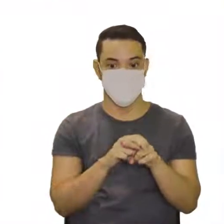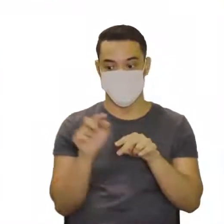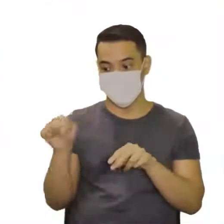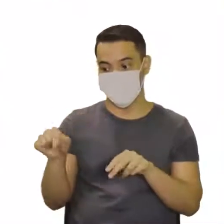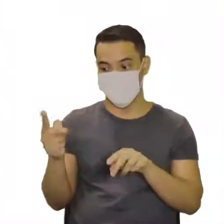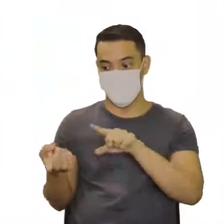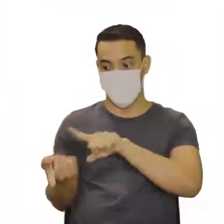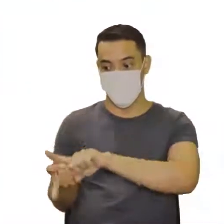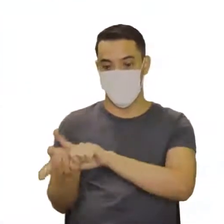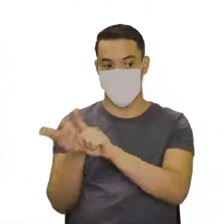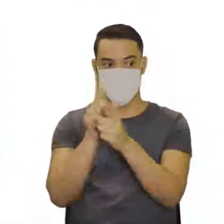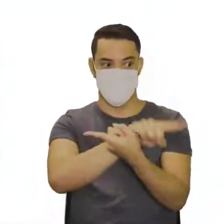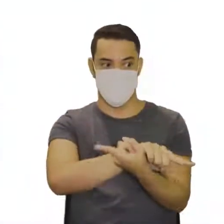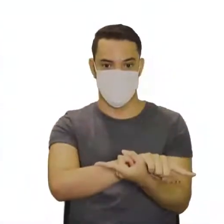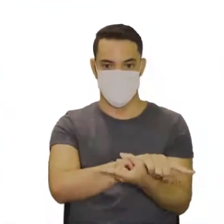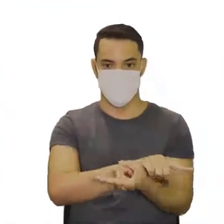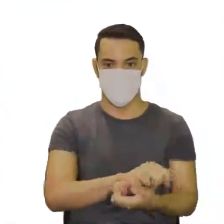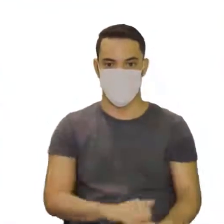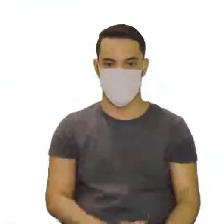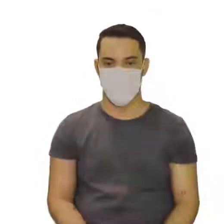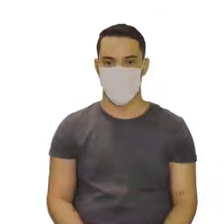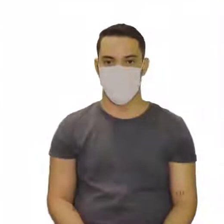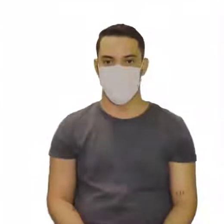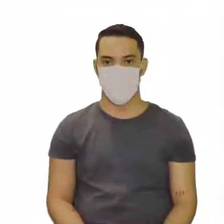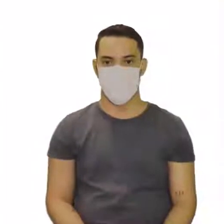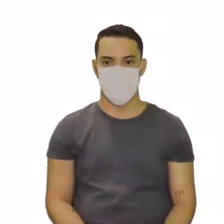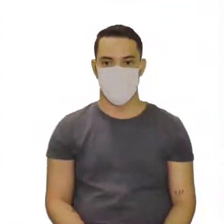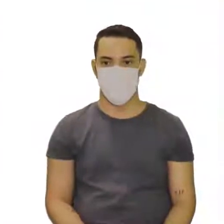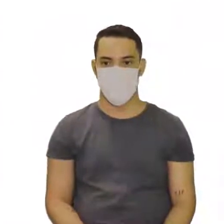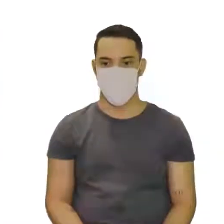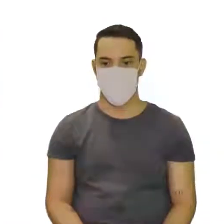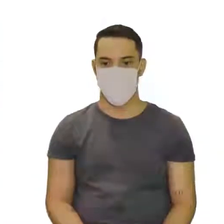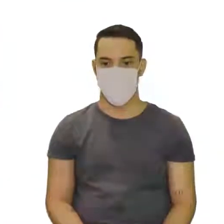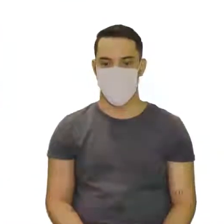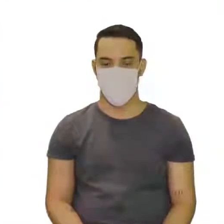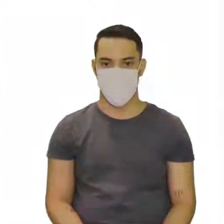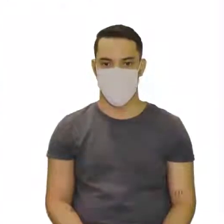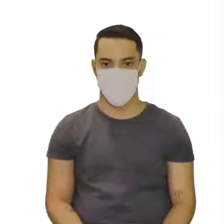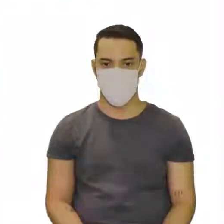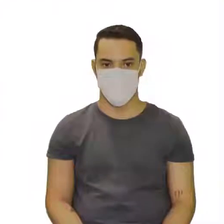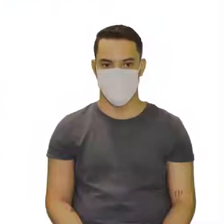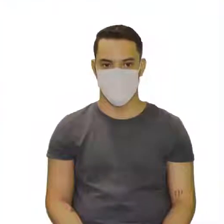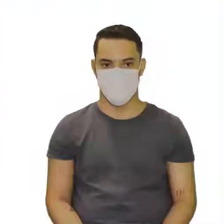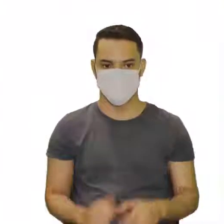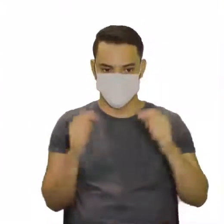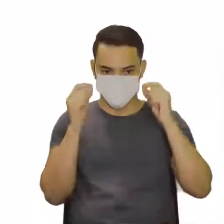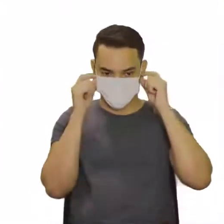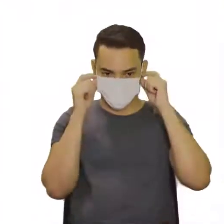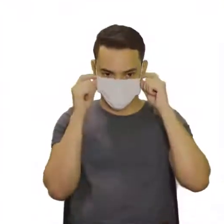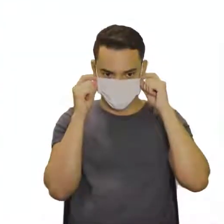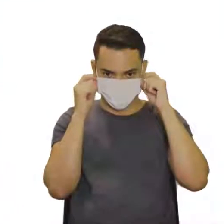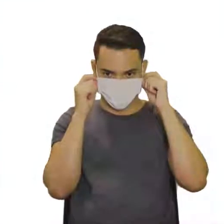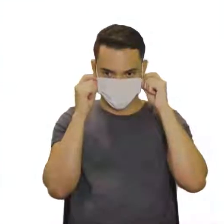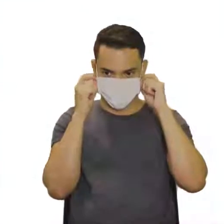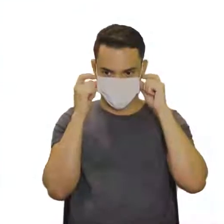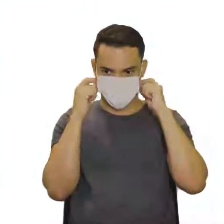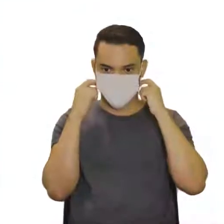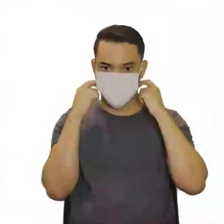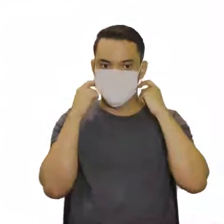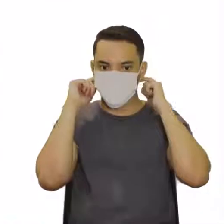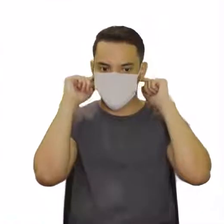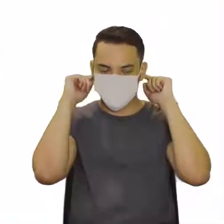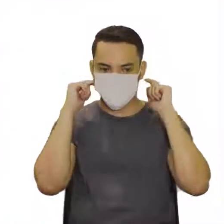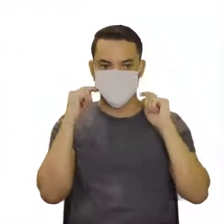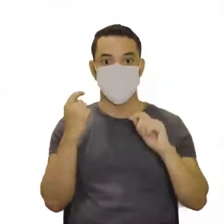pega essa energia elétrica e vai transformar em outra modalidade, certo? Então, aqui na nossa